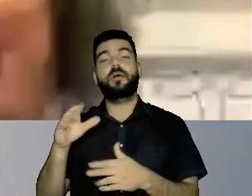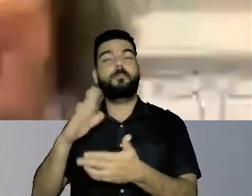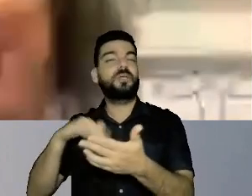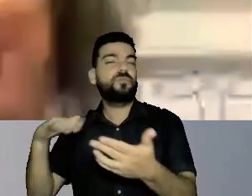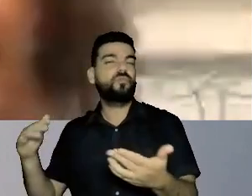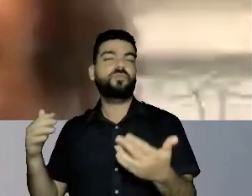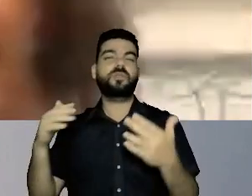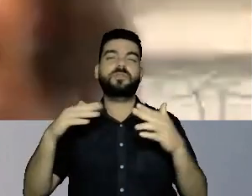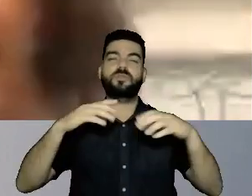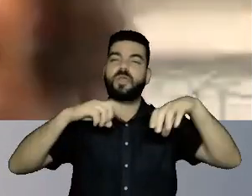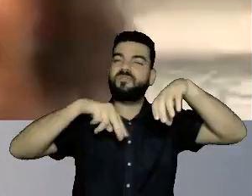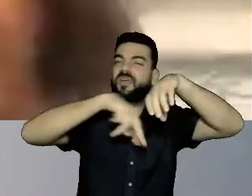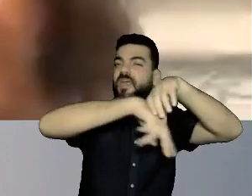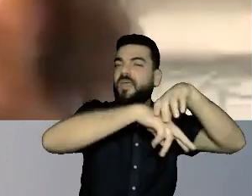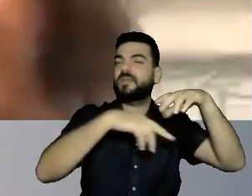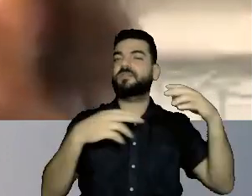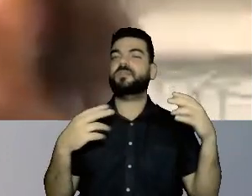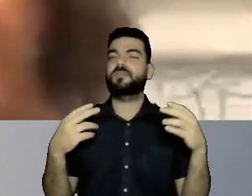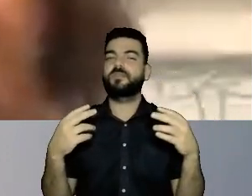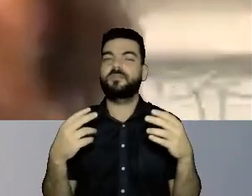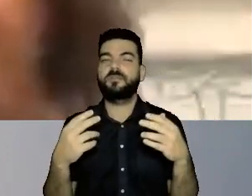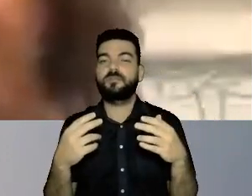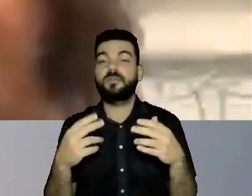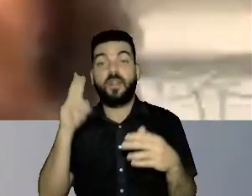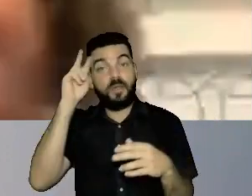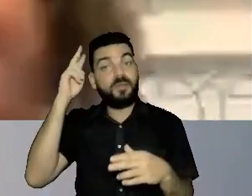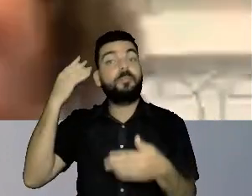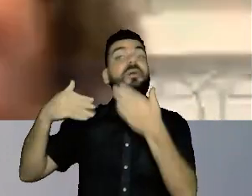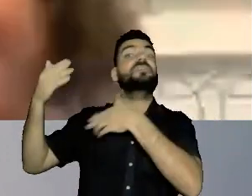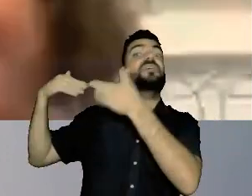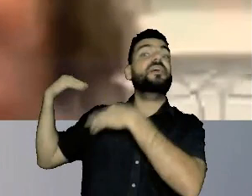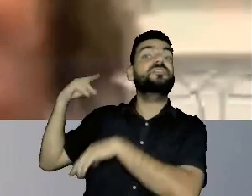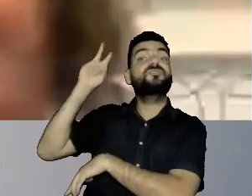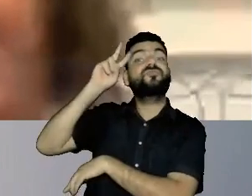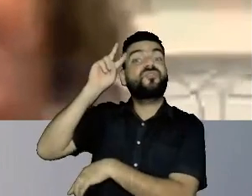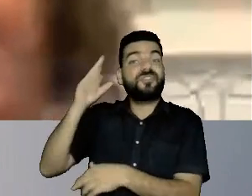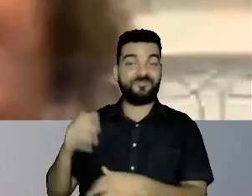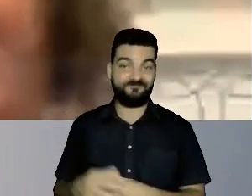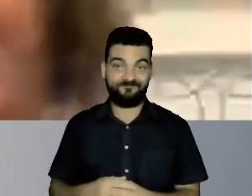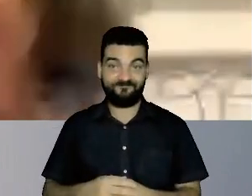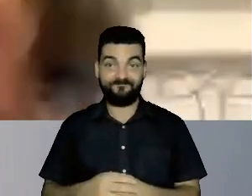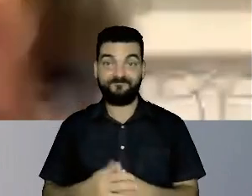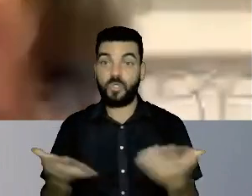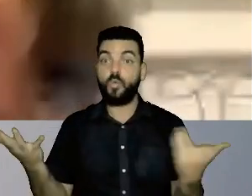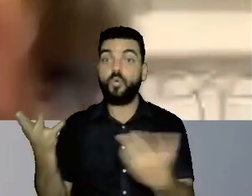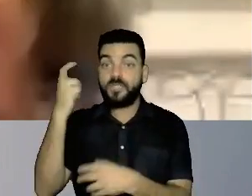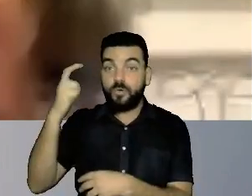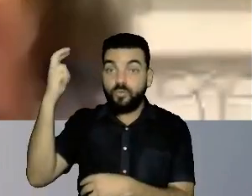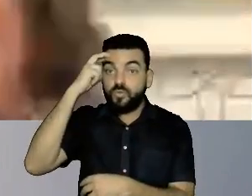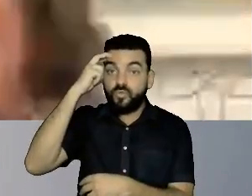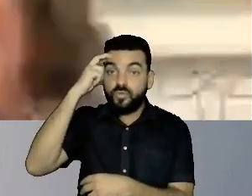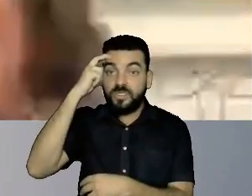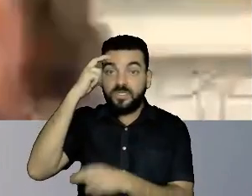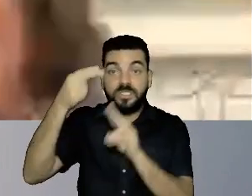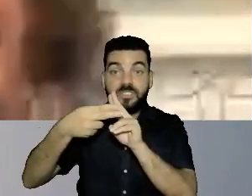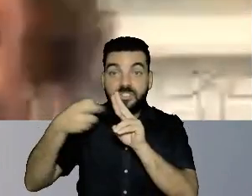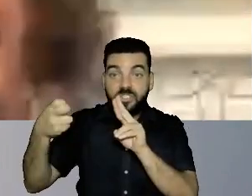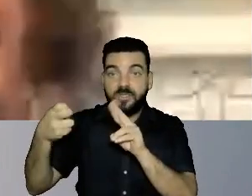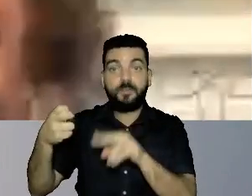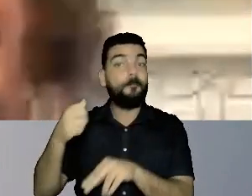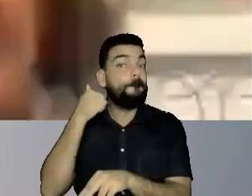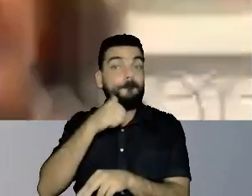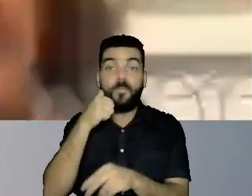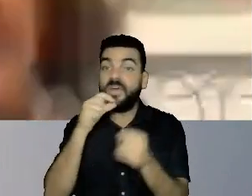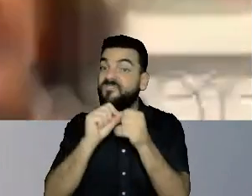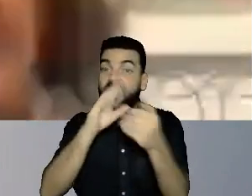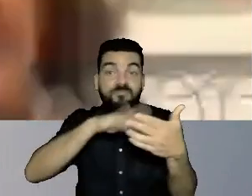mulheres que lutam, né? Então, eu achei muito bacana você falar da cestaria, das pinturas rupestres,